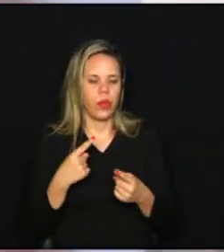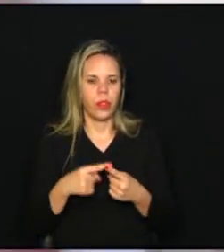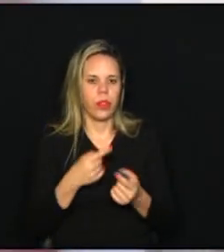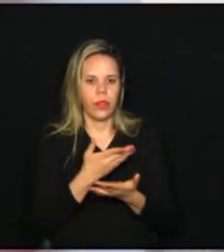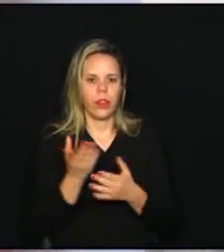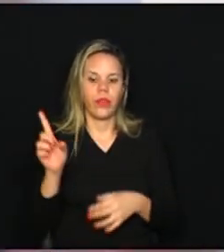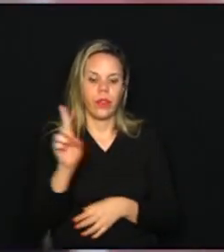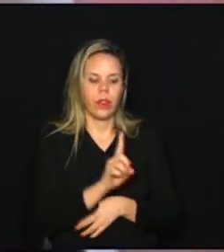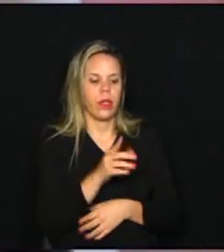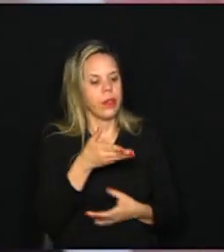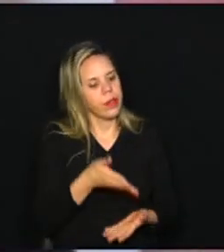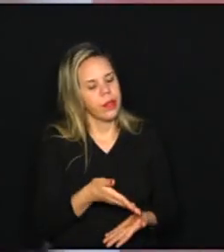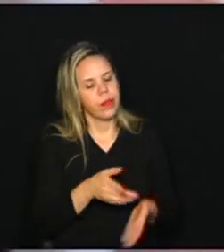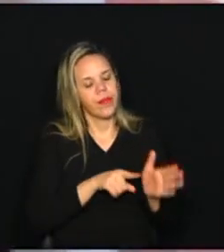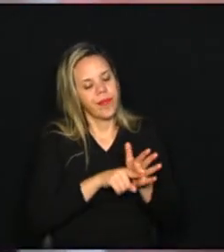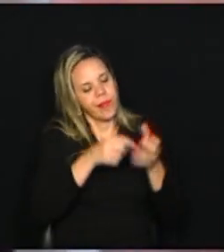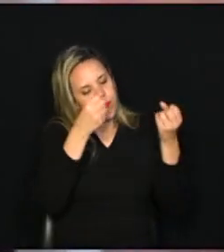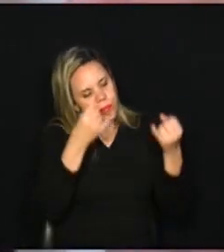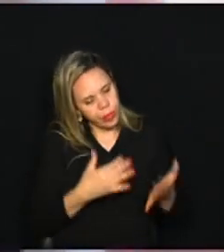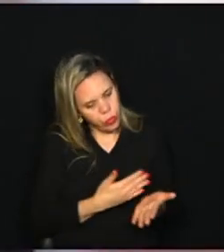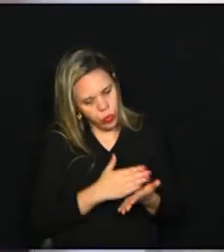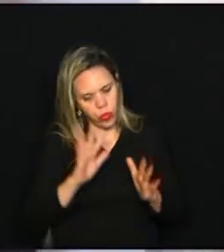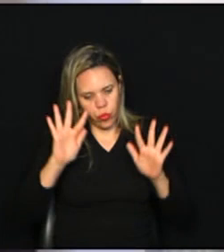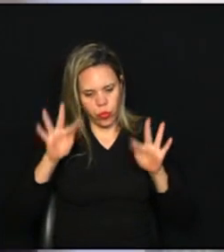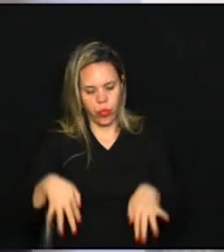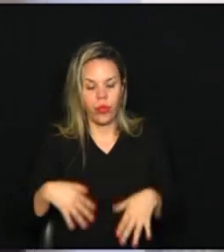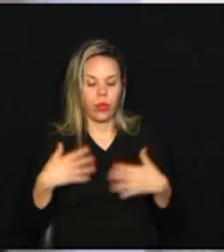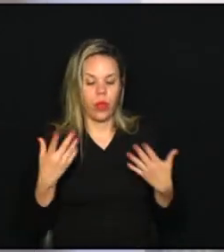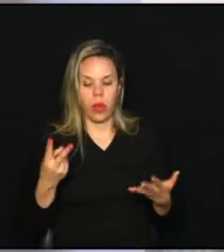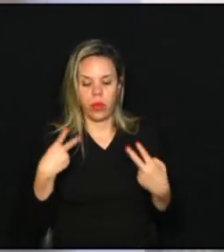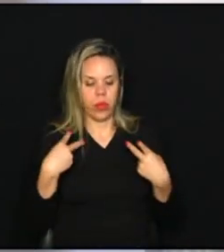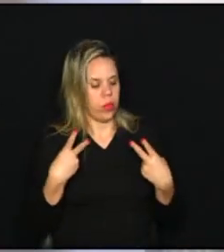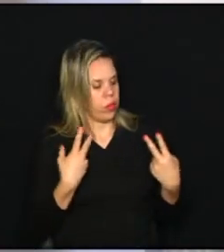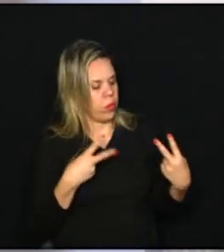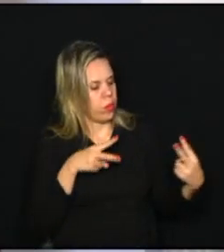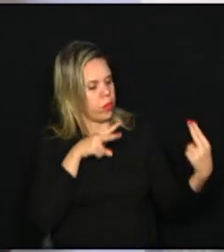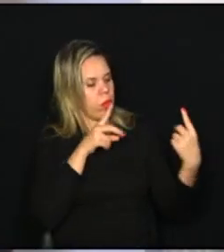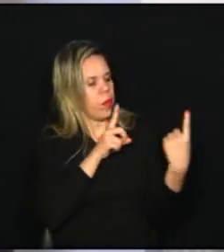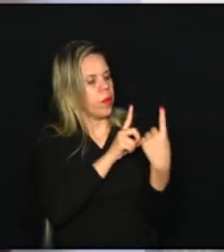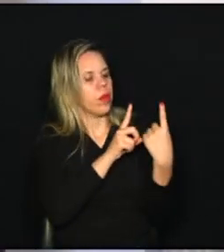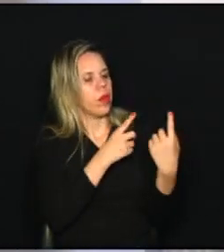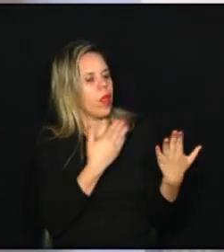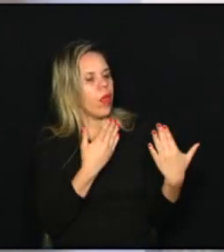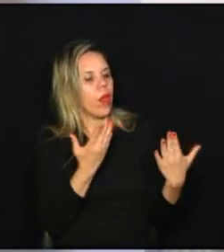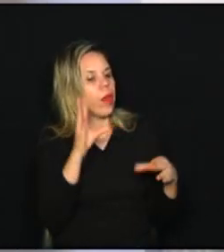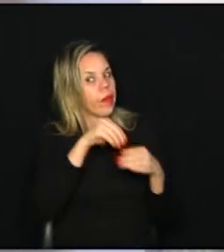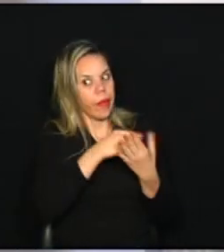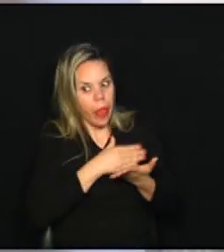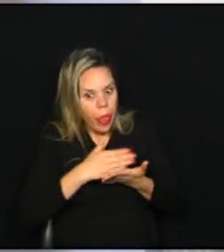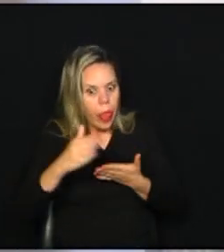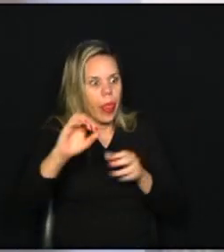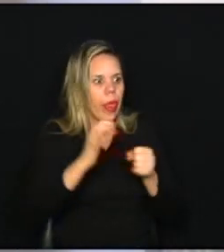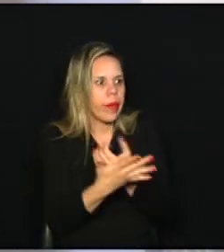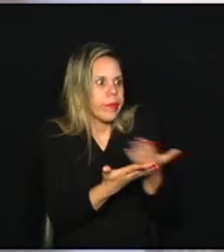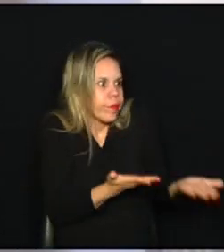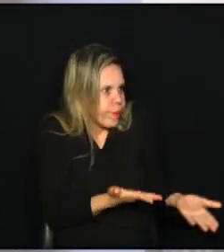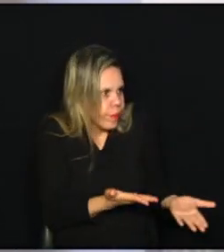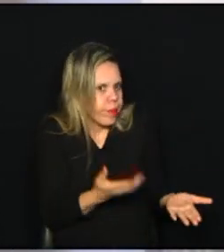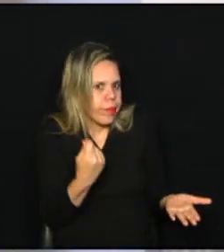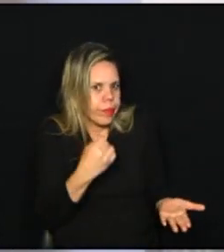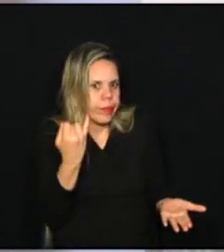vindo aqui? Nós explicamos do começo ao fim, ele olhou para mim e disse assim, por que não tem isso desde o começo da pandemia?